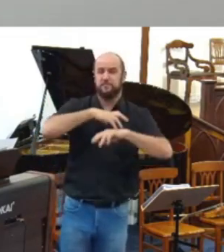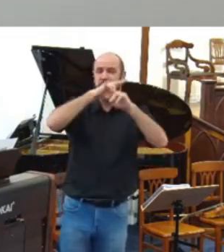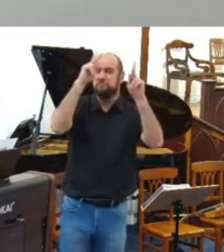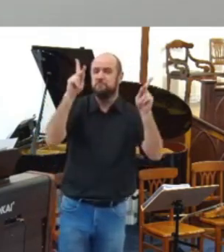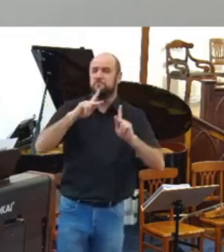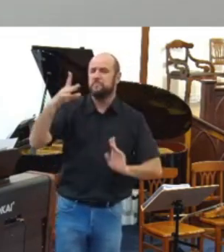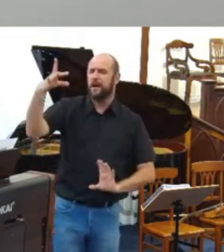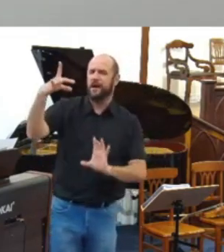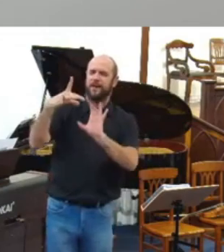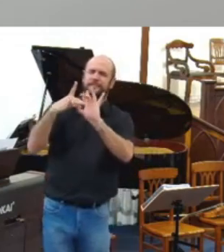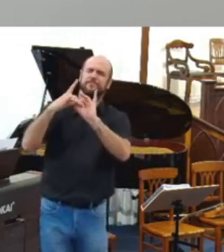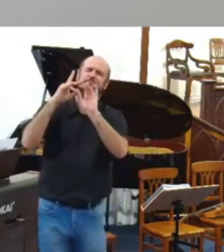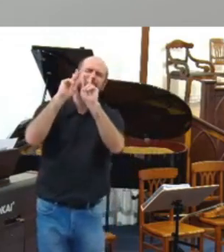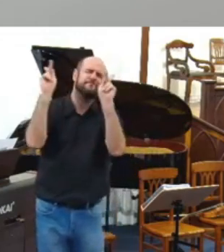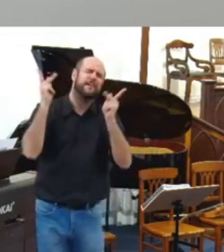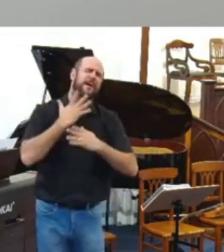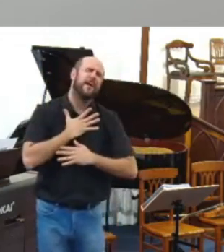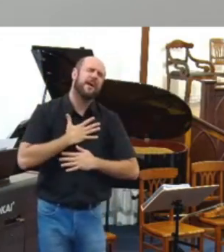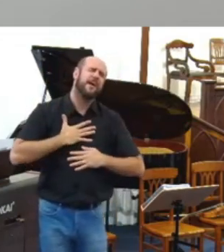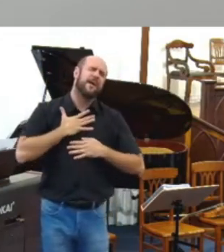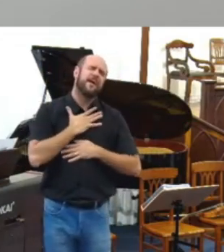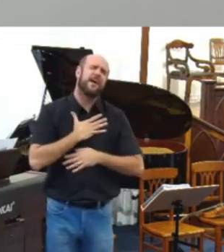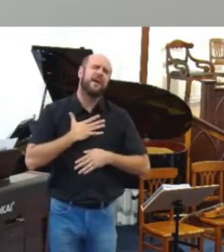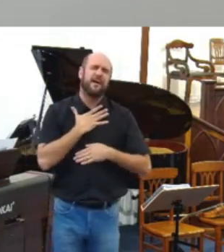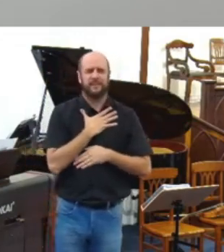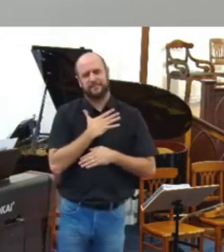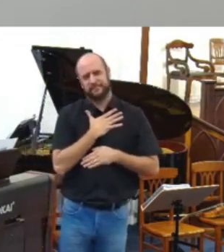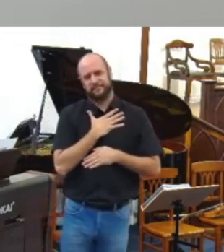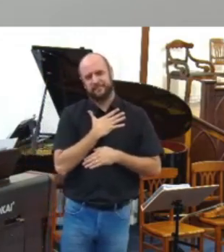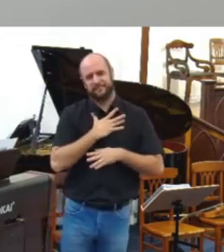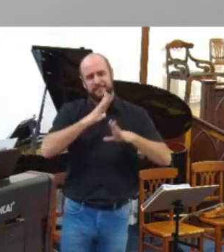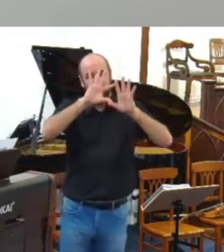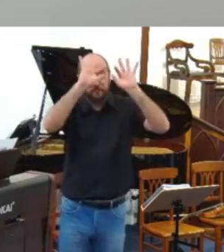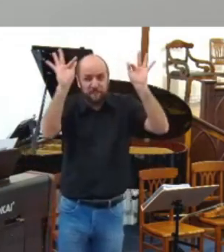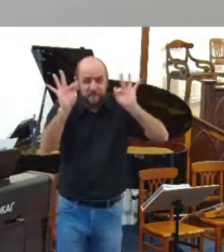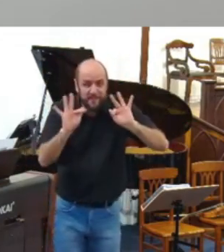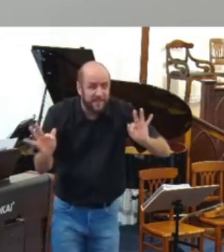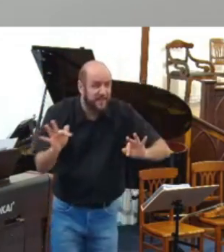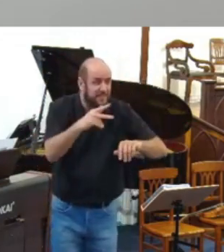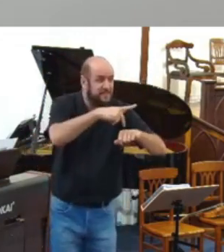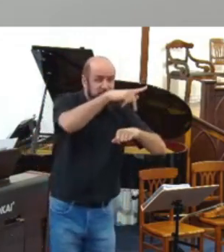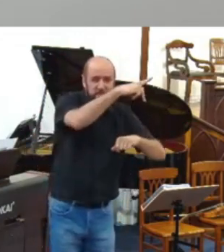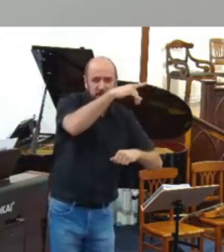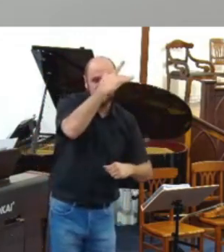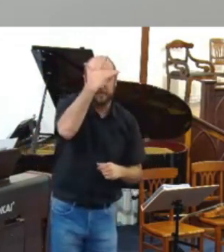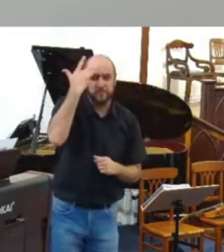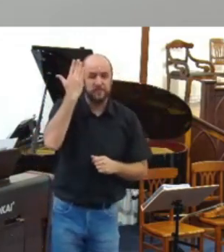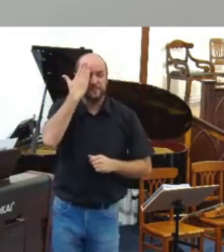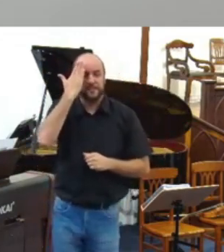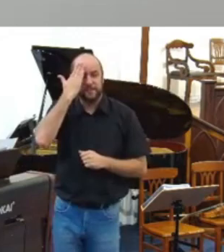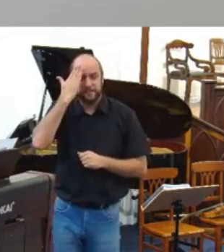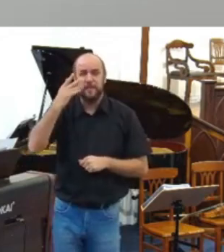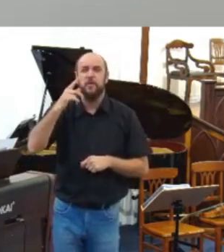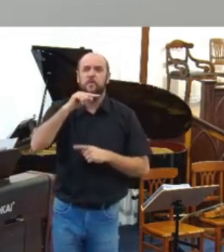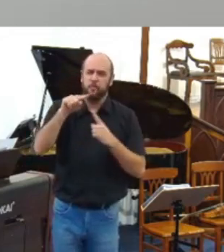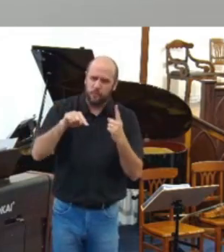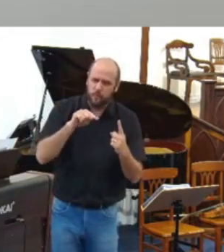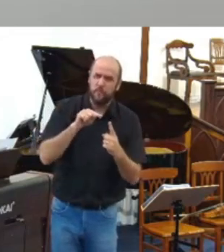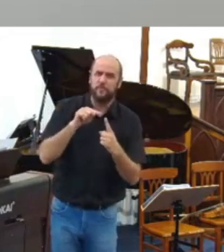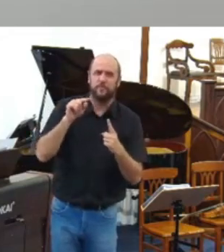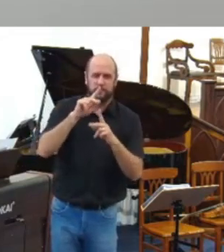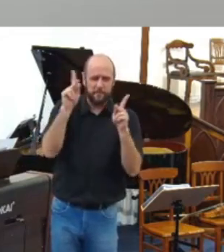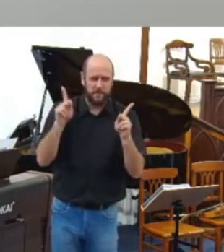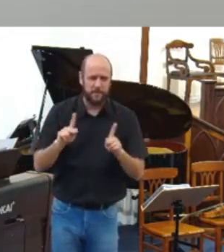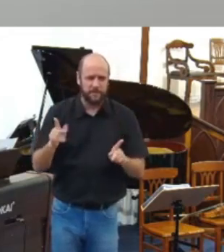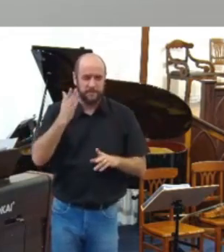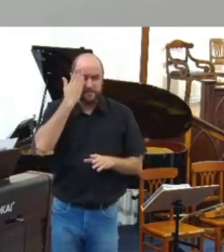Aquela paz com Deus. Uma feliz Páscoa para quem sabe por que existe. Para quem sabe